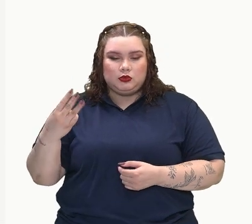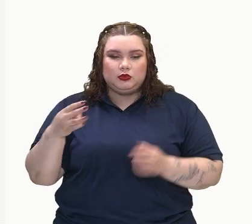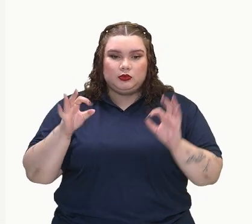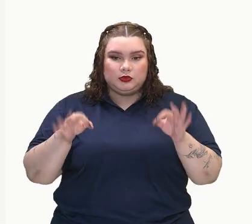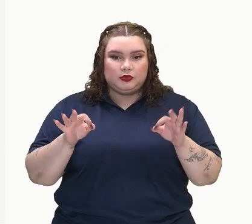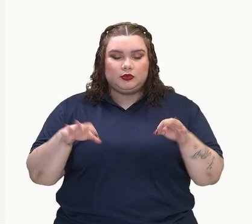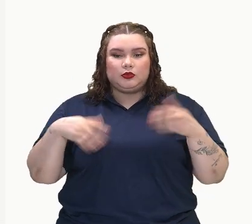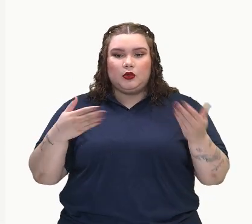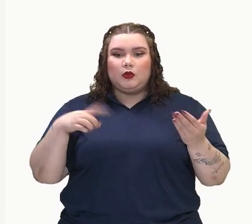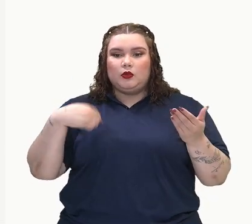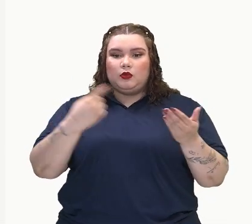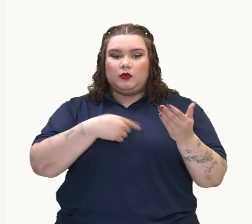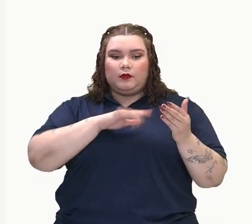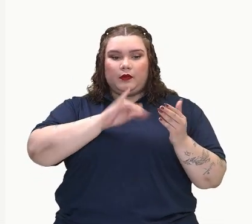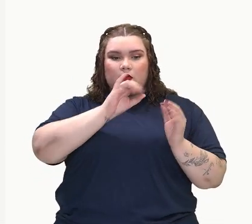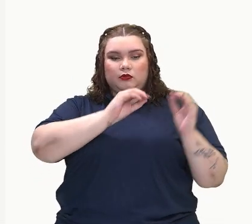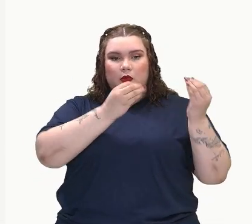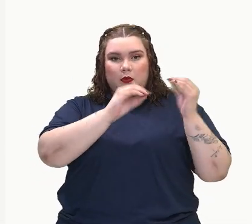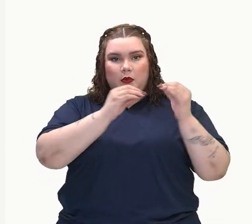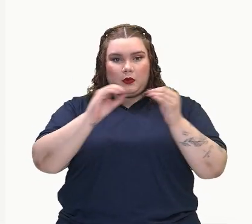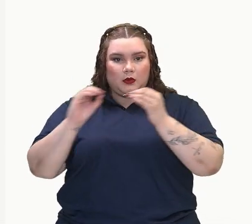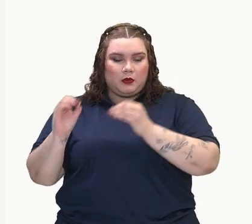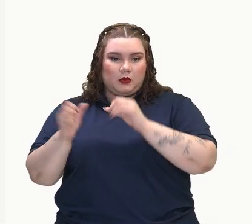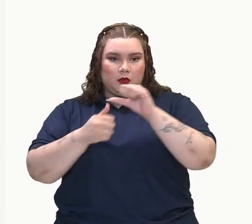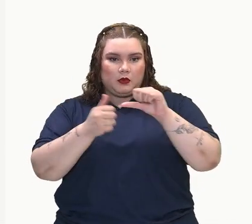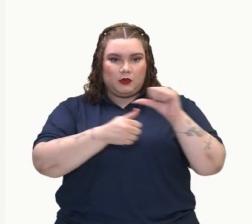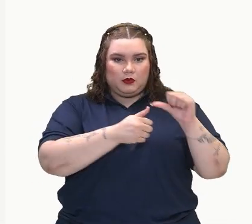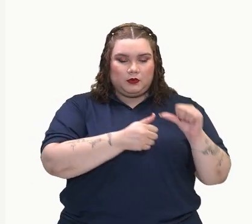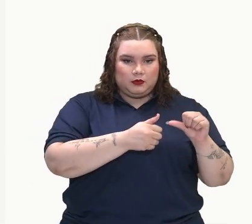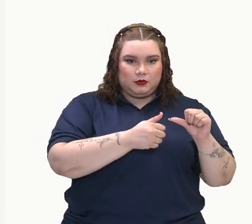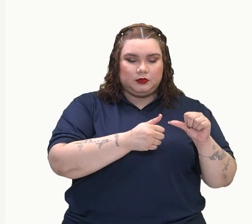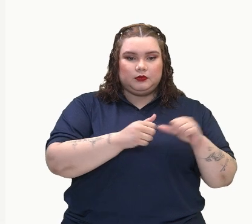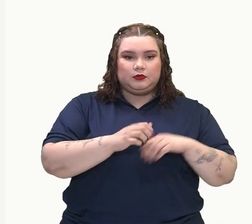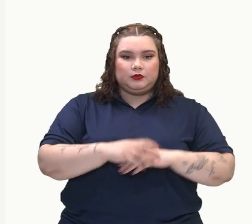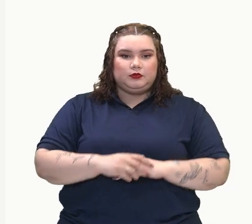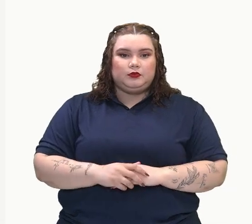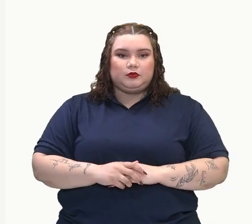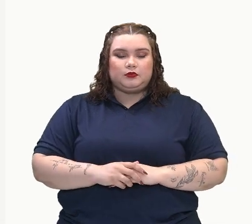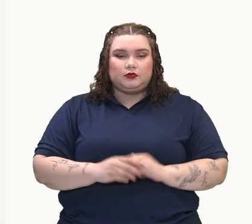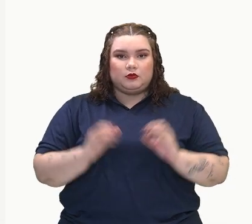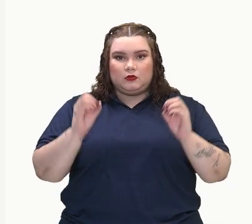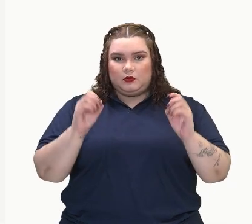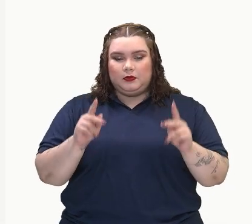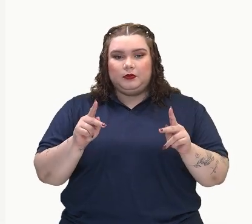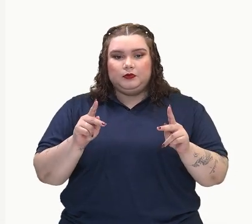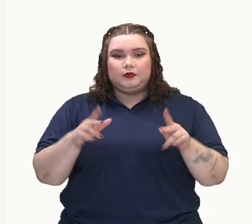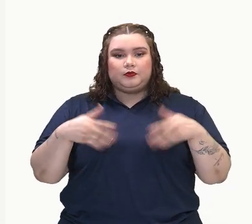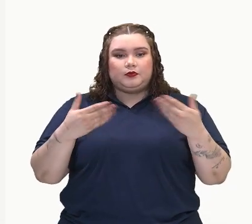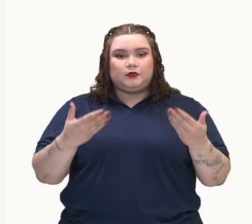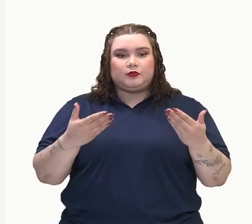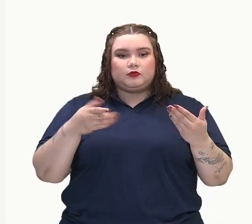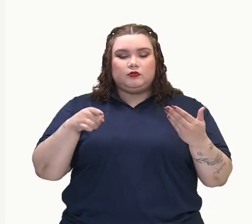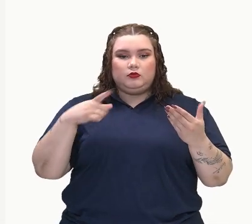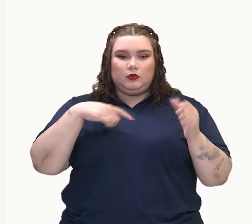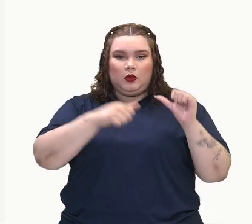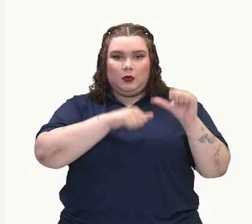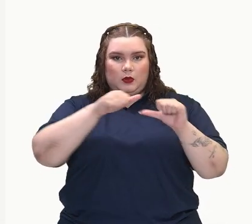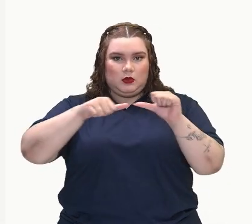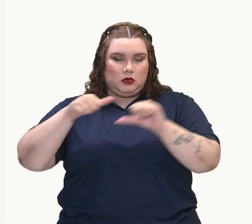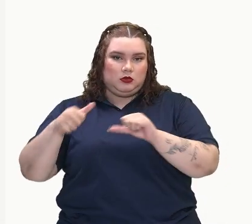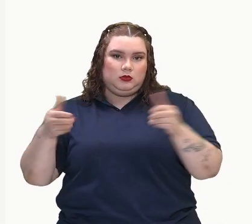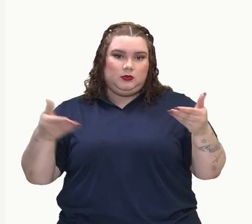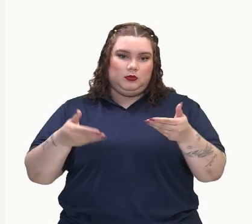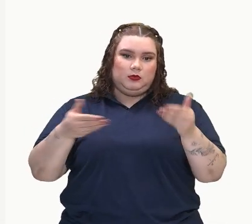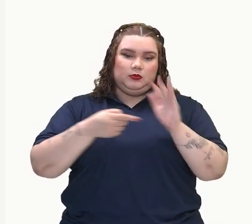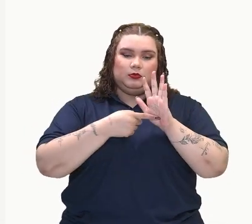fazer? Vamos substituir aqui esse cidadão por isso, certo? E esse cidadão por isso. E